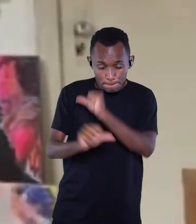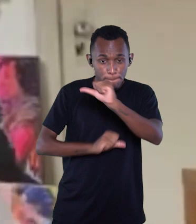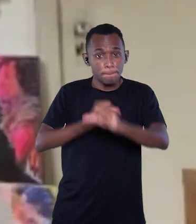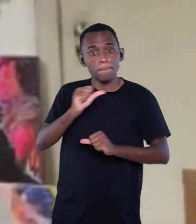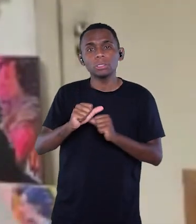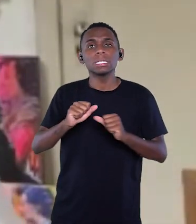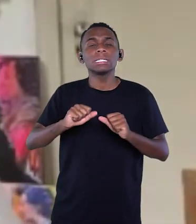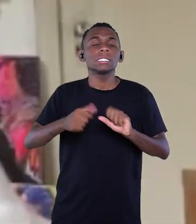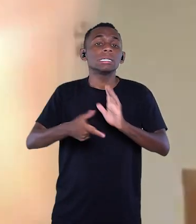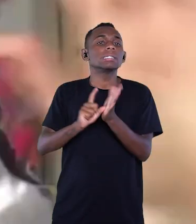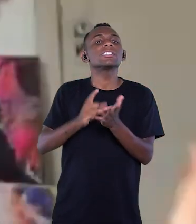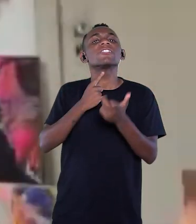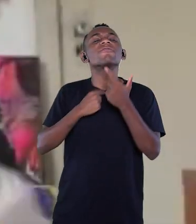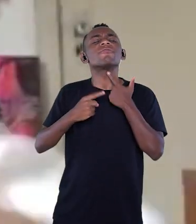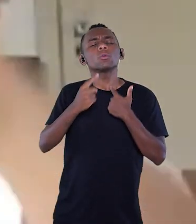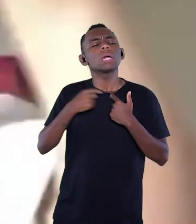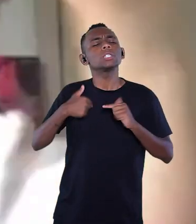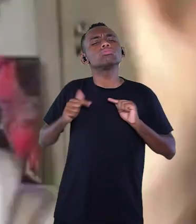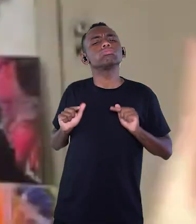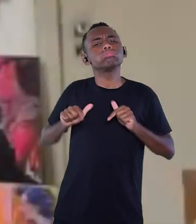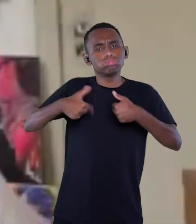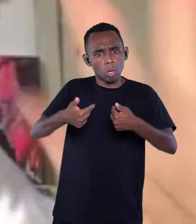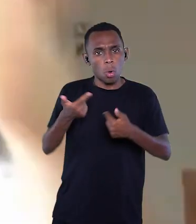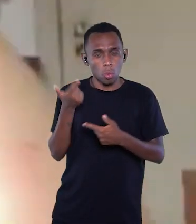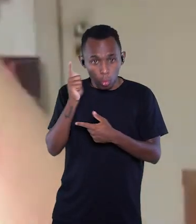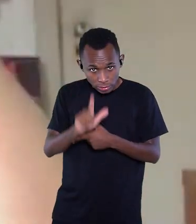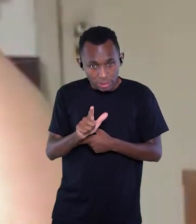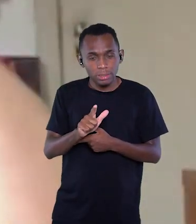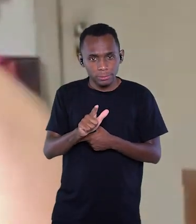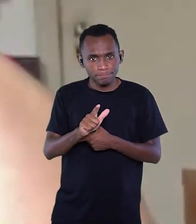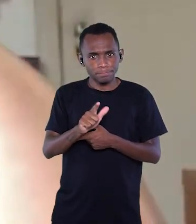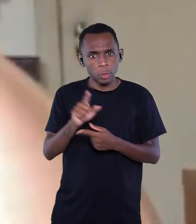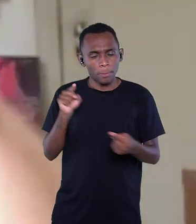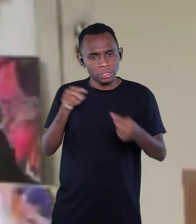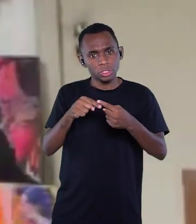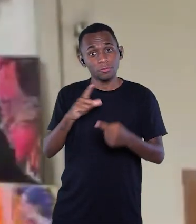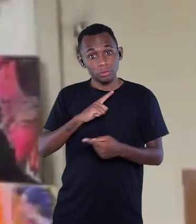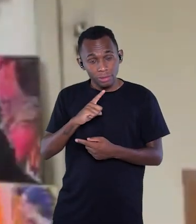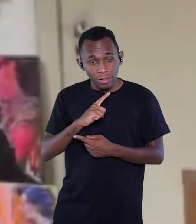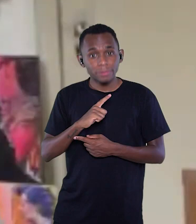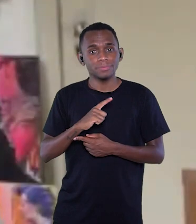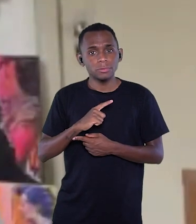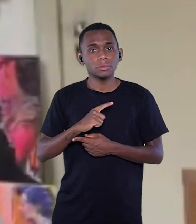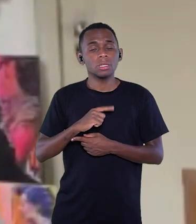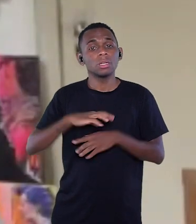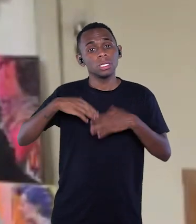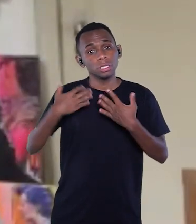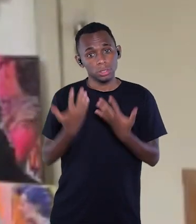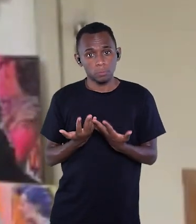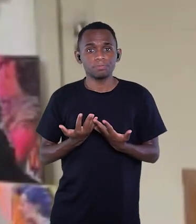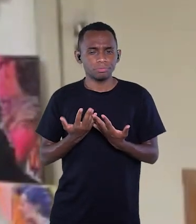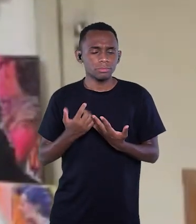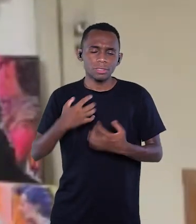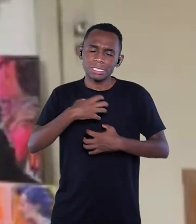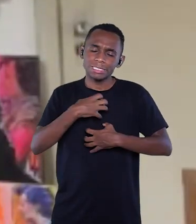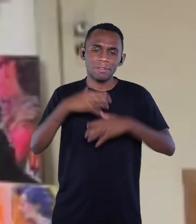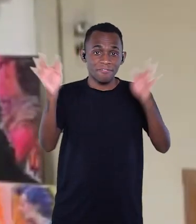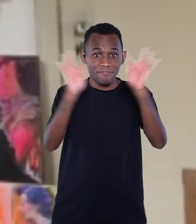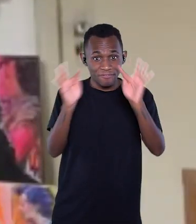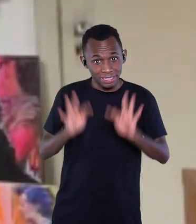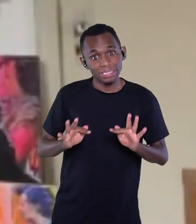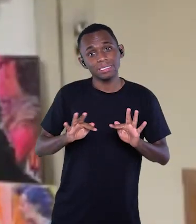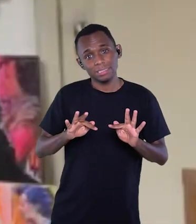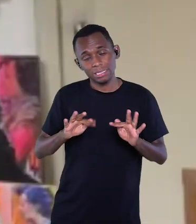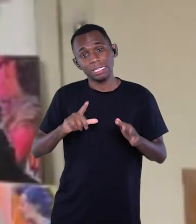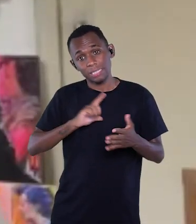de algum desejo, assim, que eu fui atrás, né? Tipo, segui o fio do desejo mesmo, e fui atrás disso, então fico muito feliz, apesar de